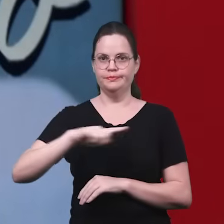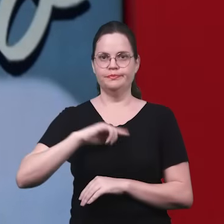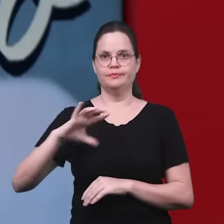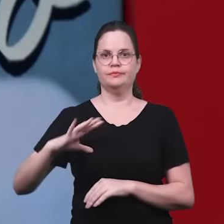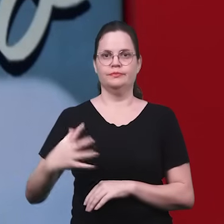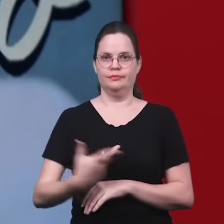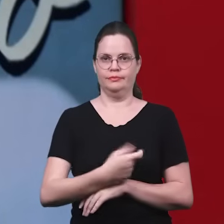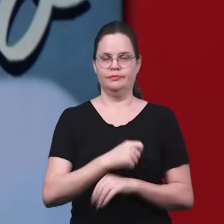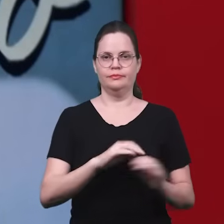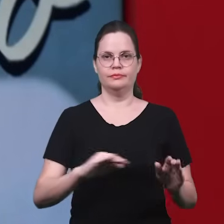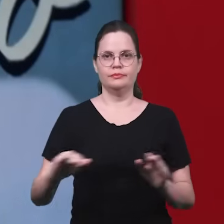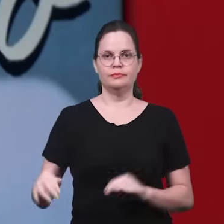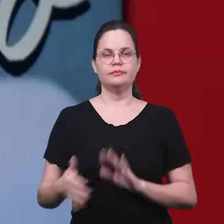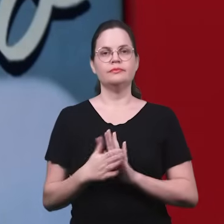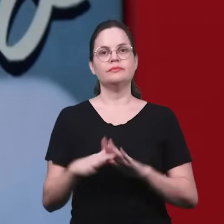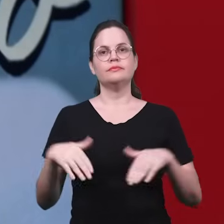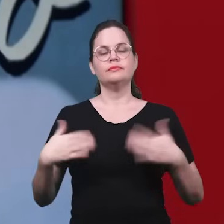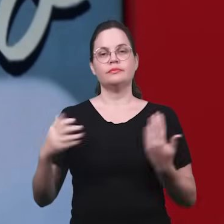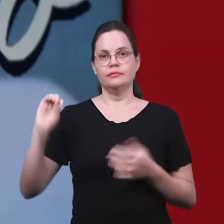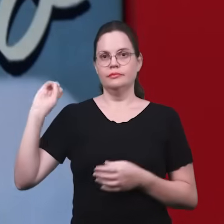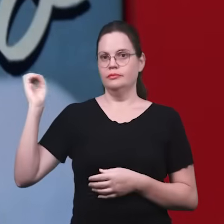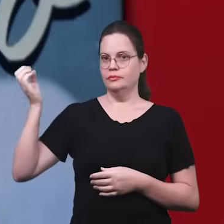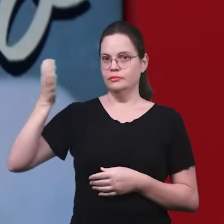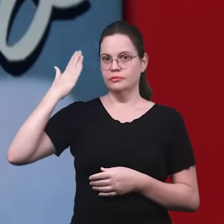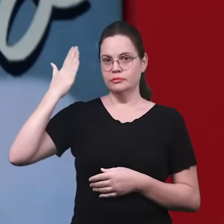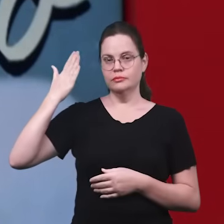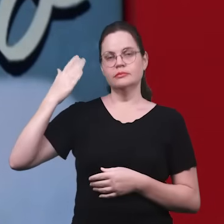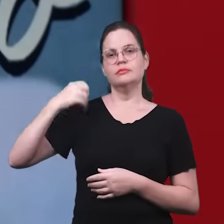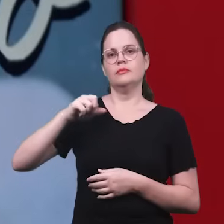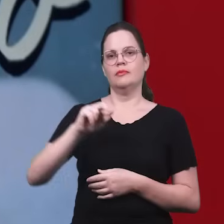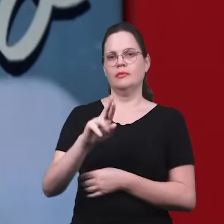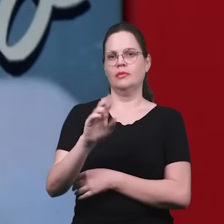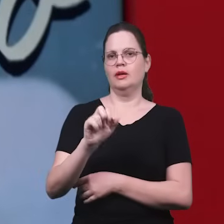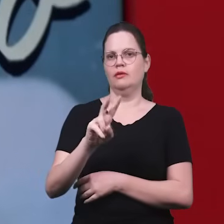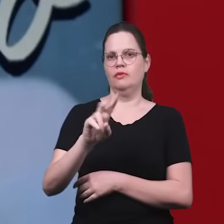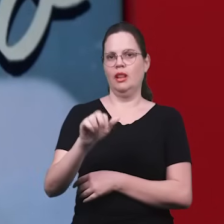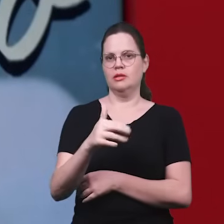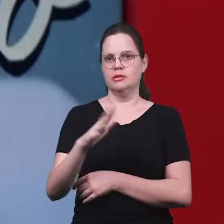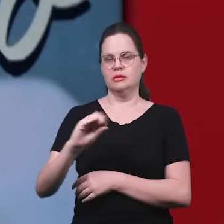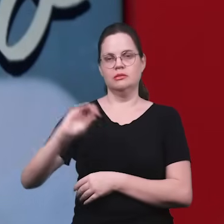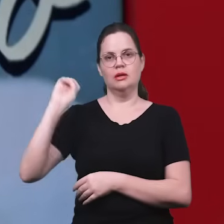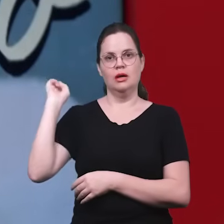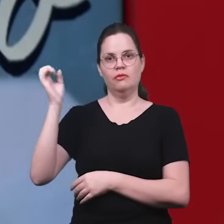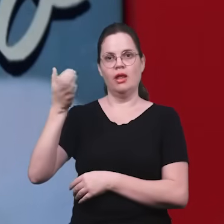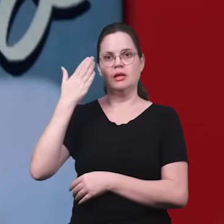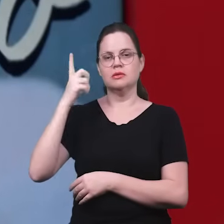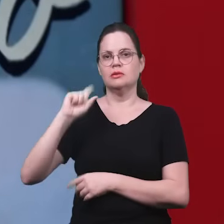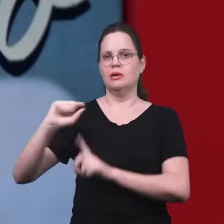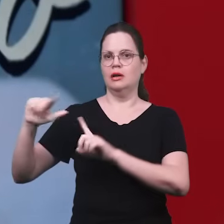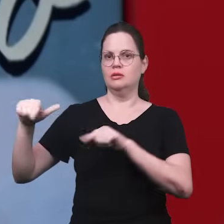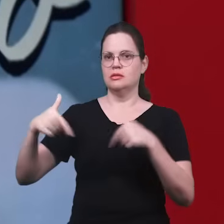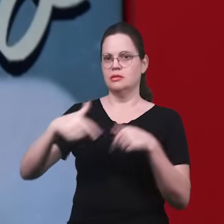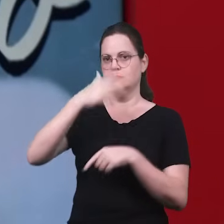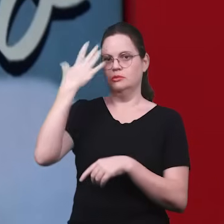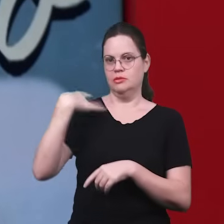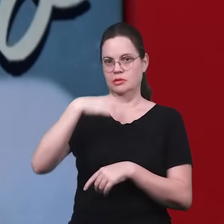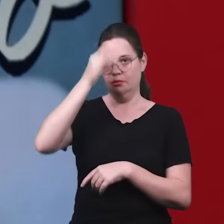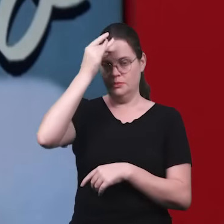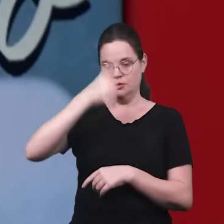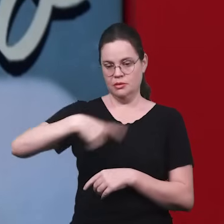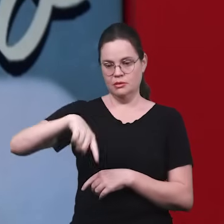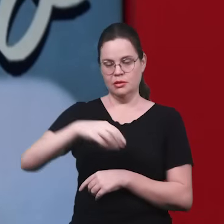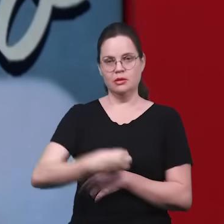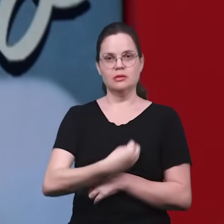falamos revelação, nós nos referimos à aplicação de uma ação do Espírito Santo na vida do homem